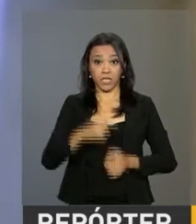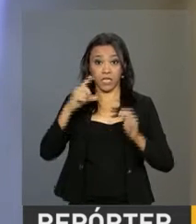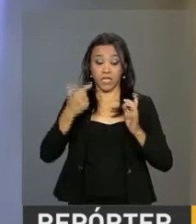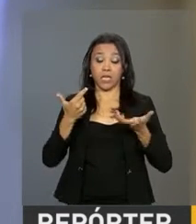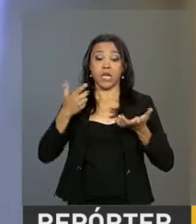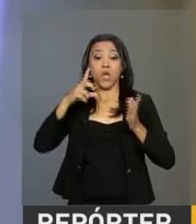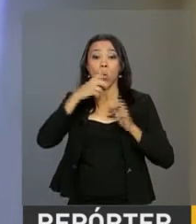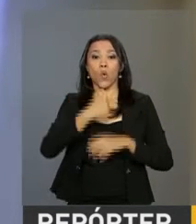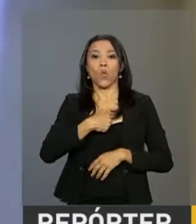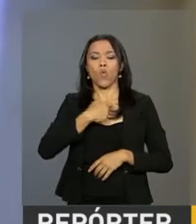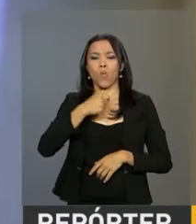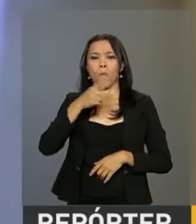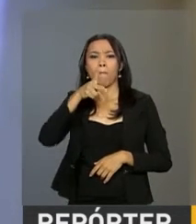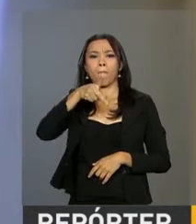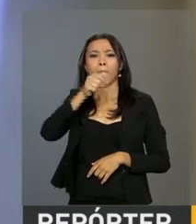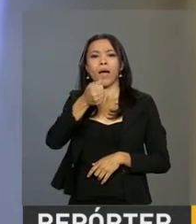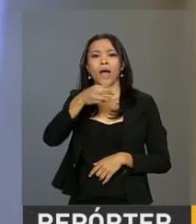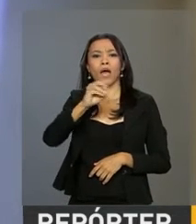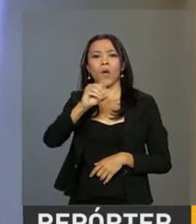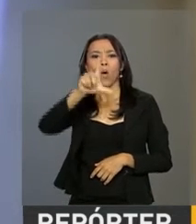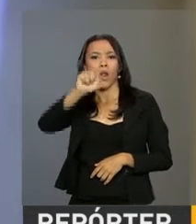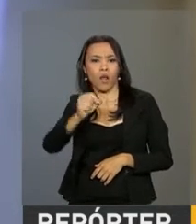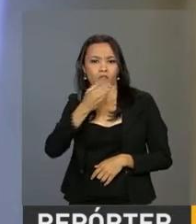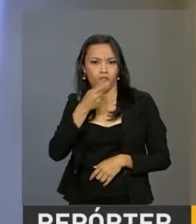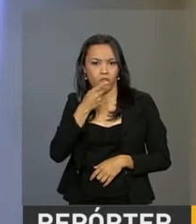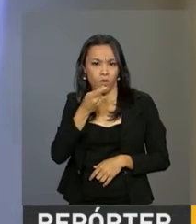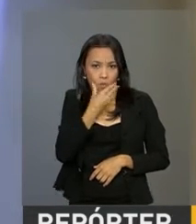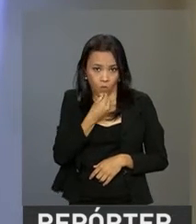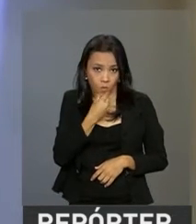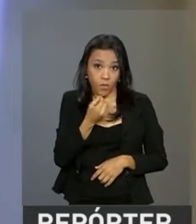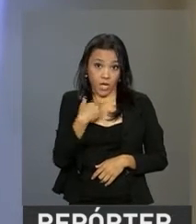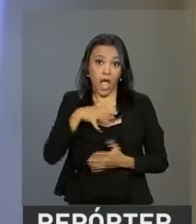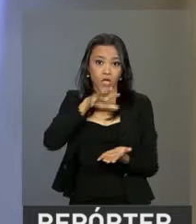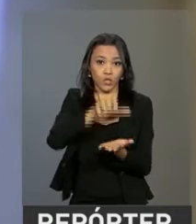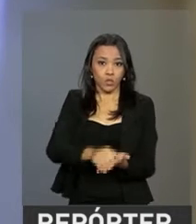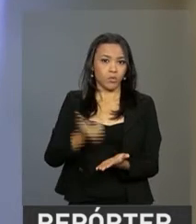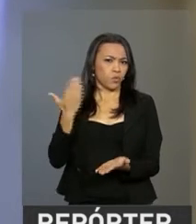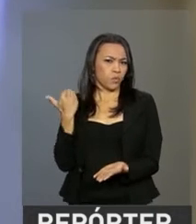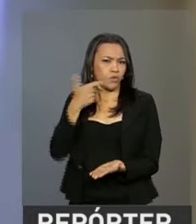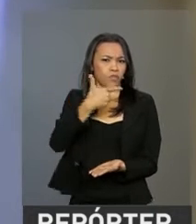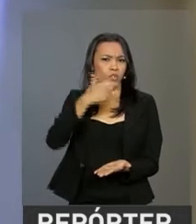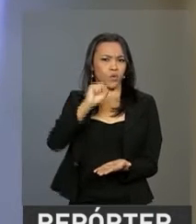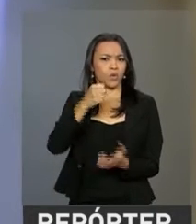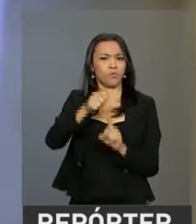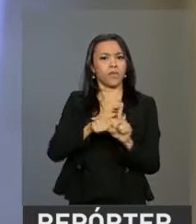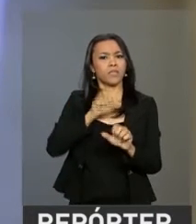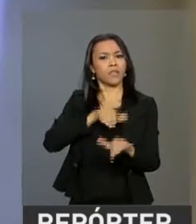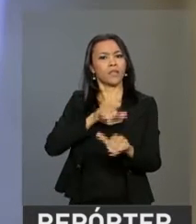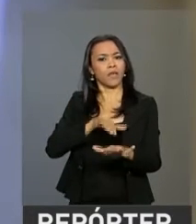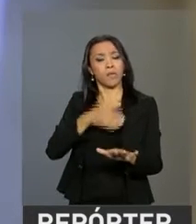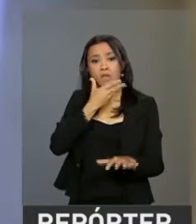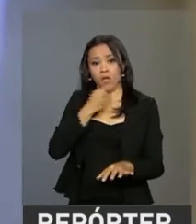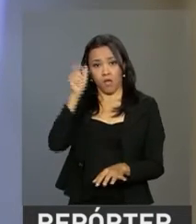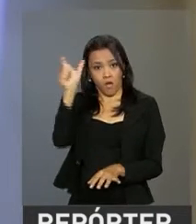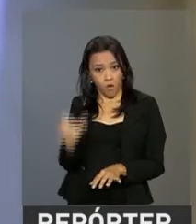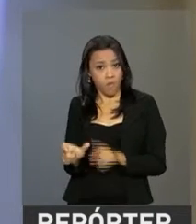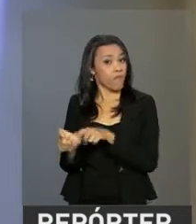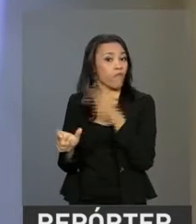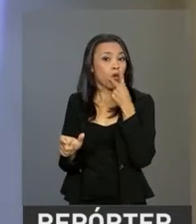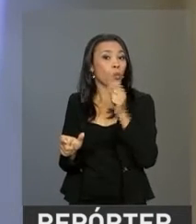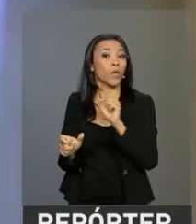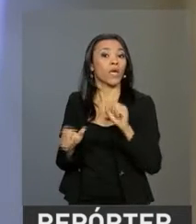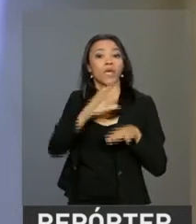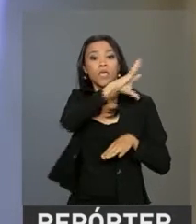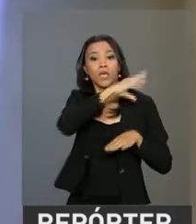da República, Alexandre Parola, se manifestou depois que assumiu o cargo no dia 28 de setembro. Segundo o porta-voz, o presidente